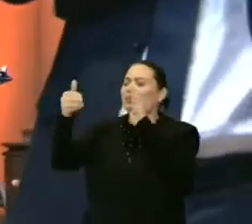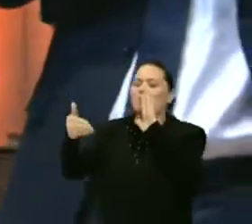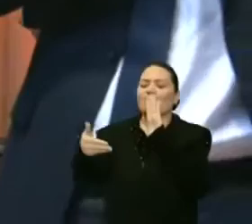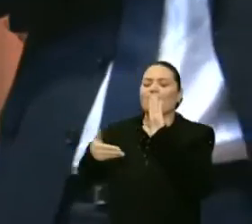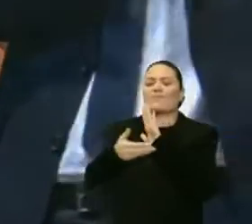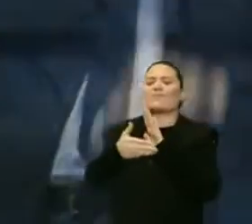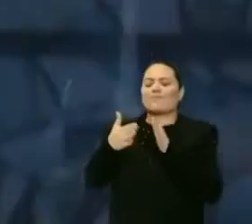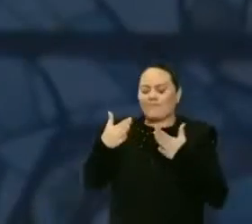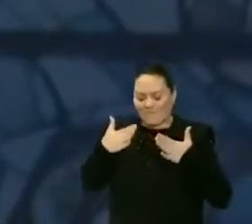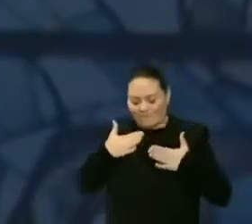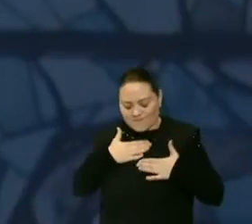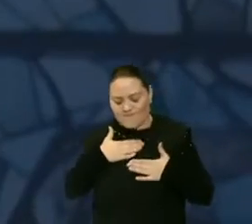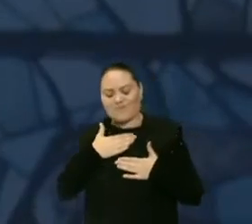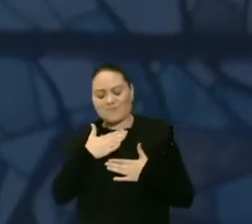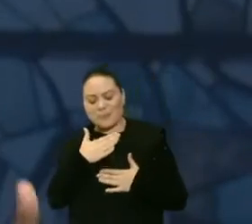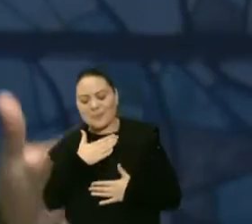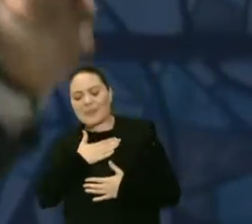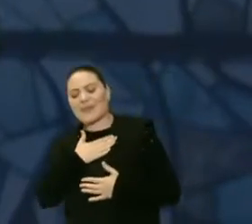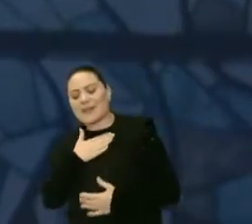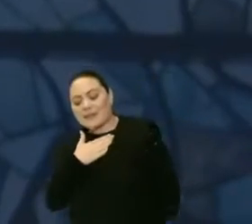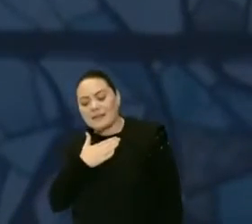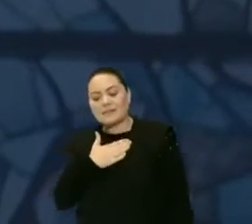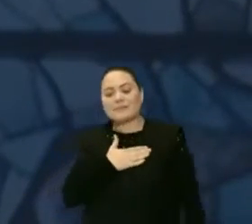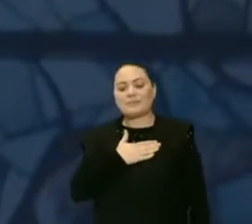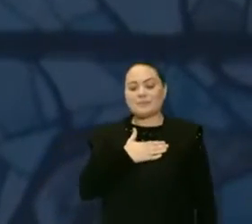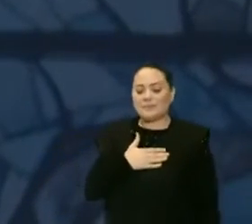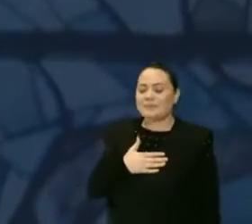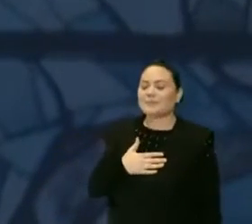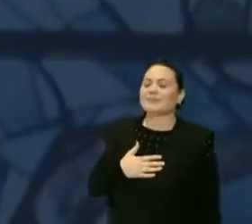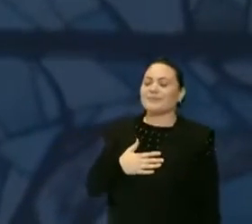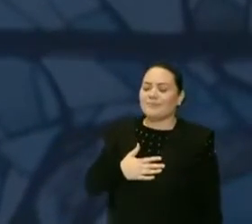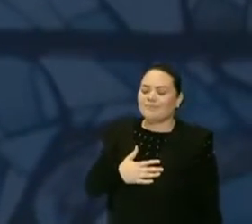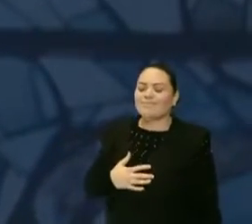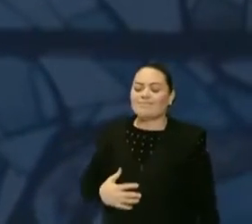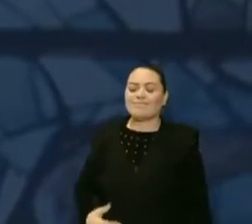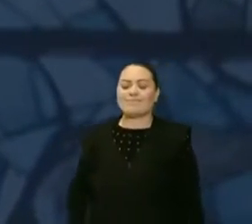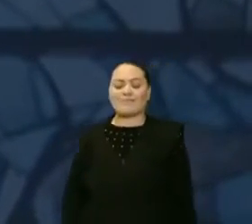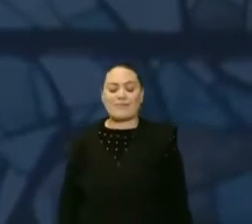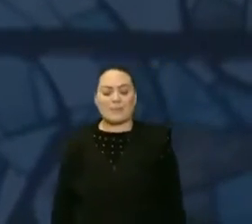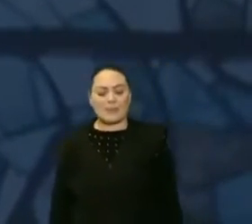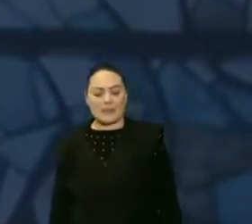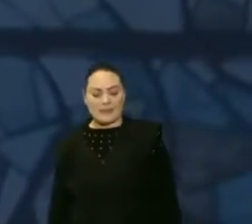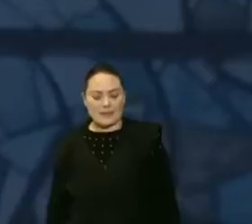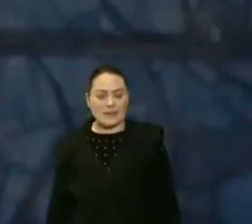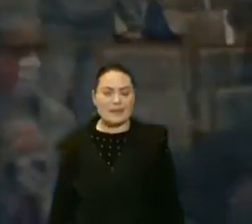és tudo para mim.